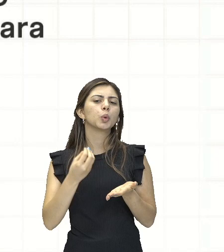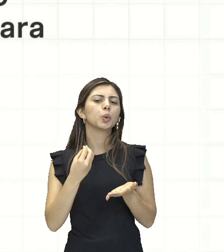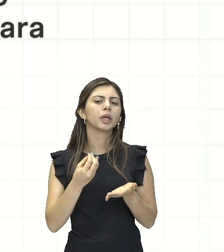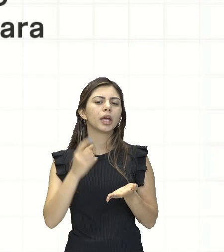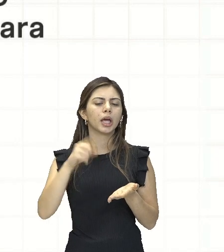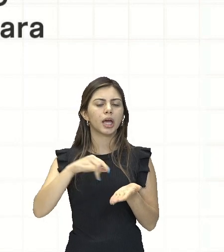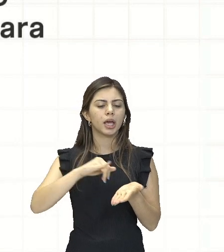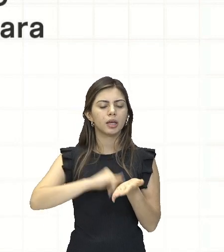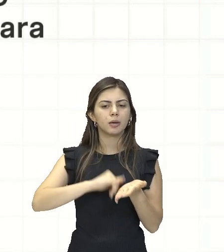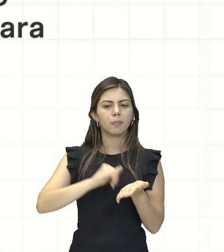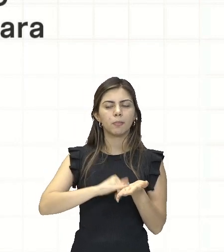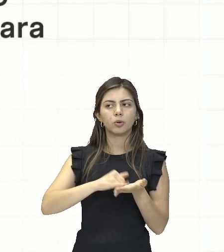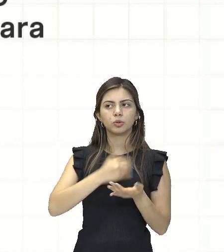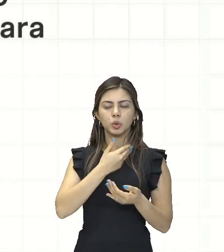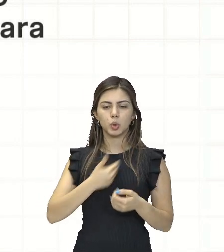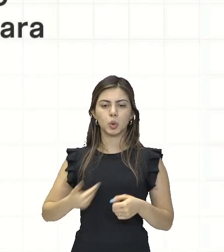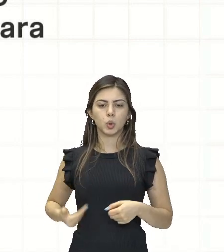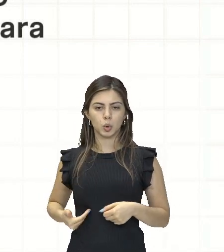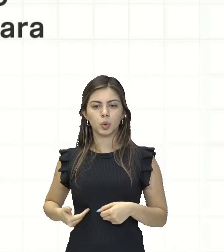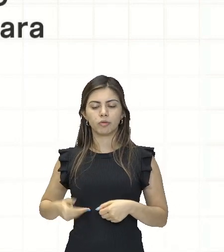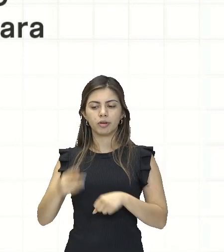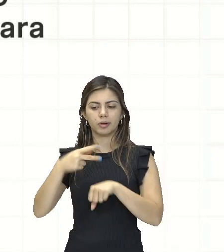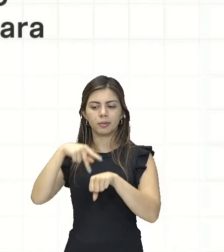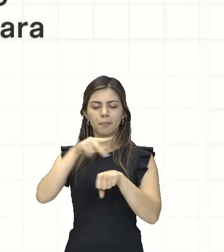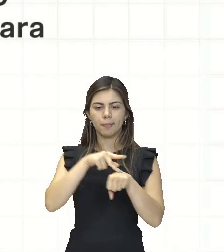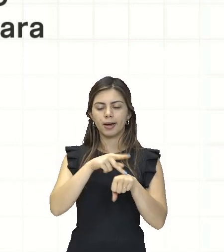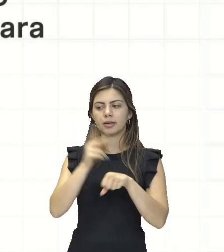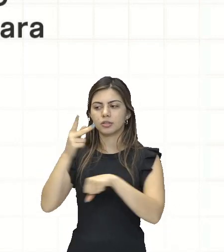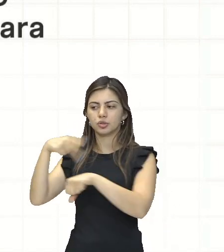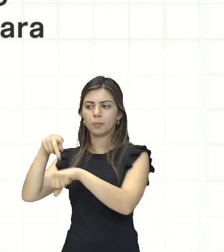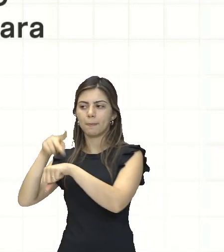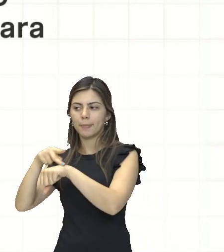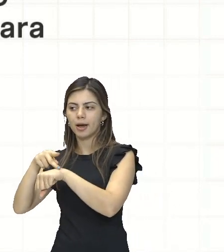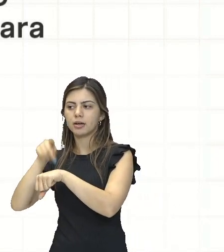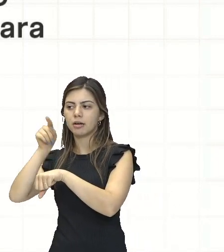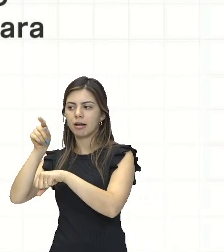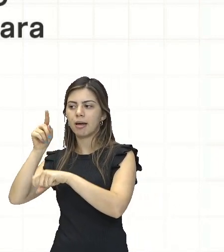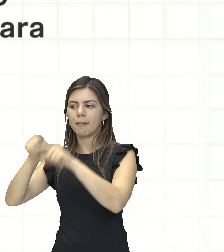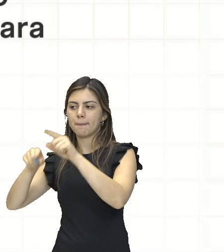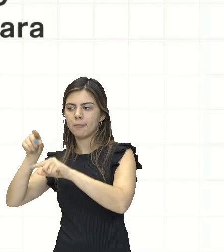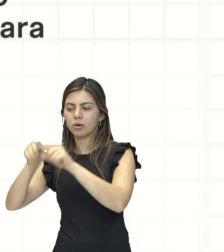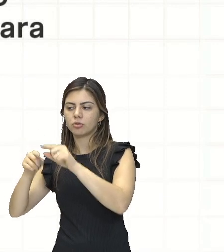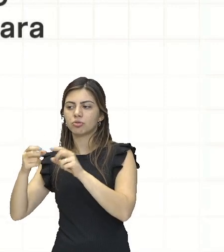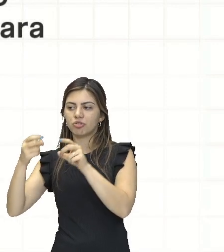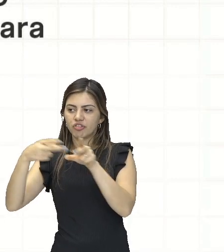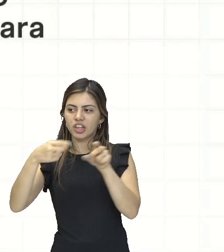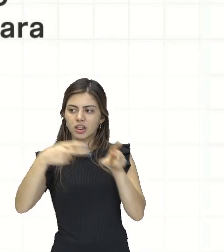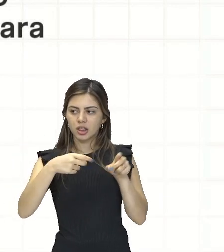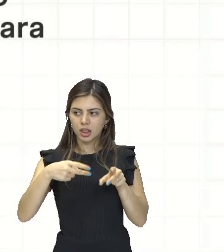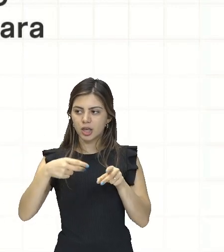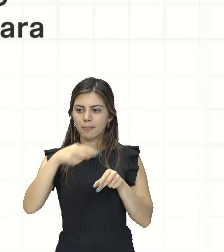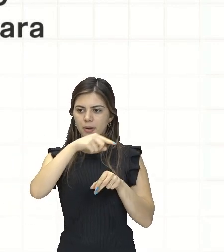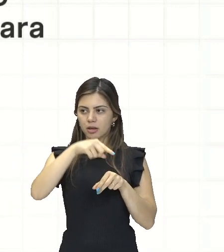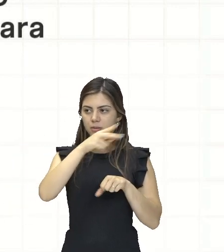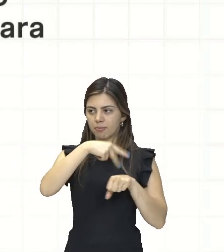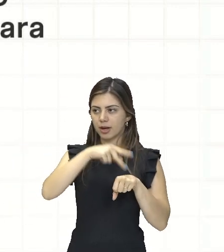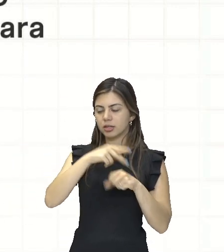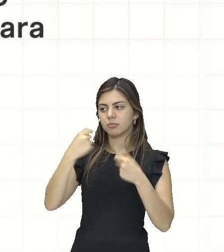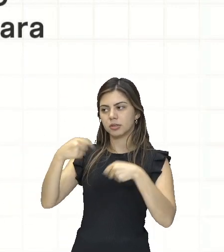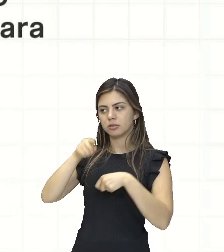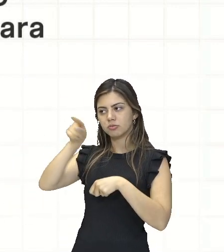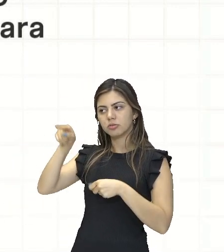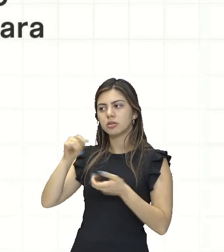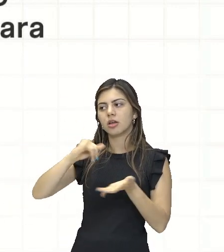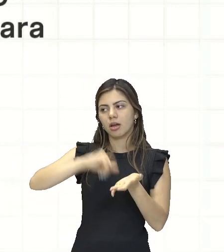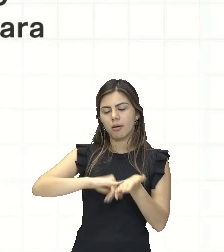aquelas taxas que os governos, que as nações, elas cobram por produtos estrangeiros que estão entrando no seu território.